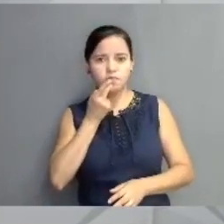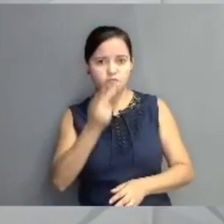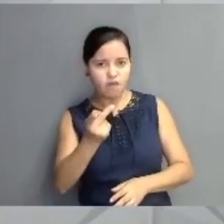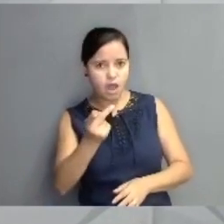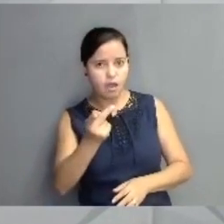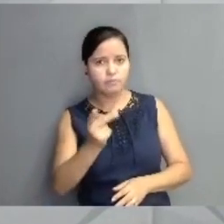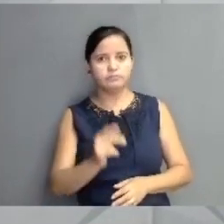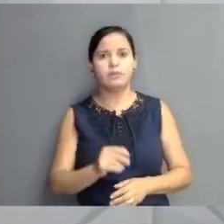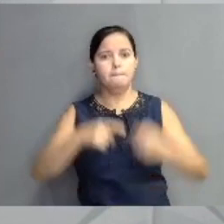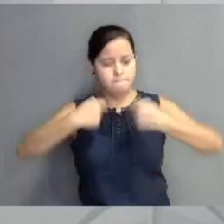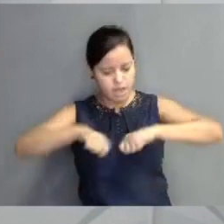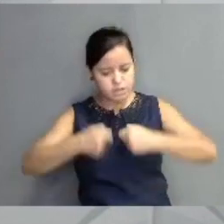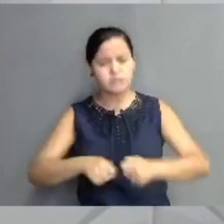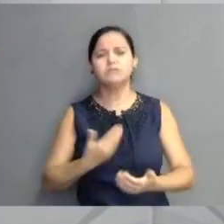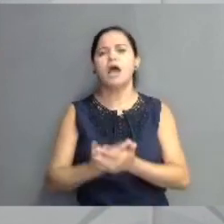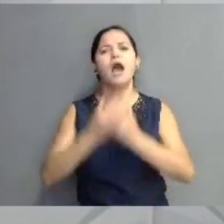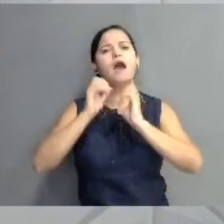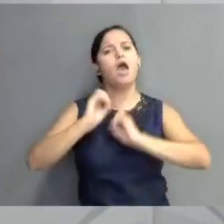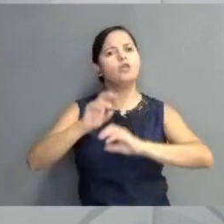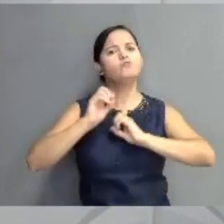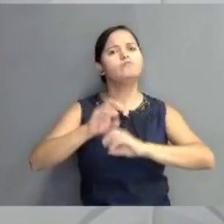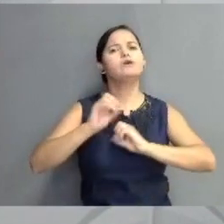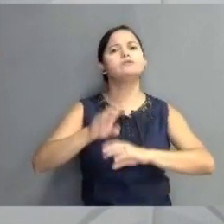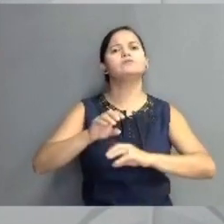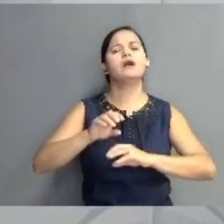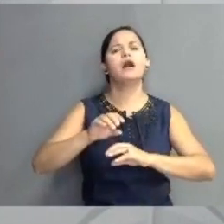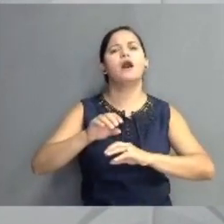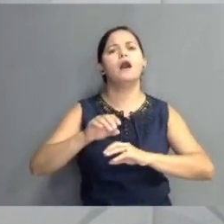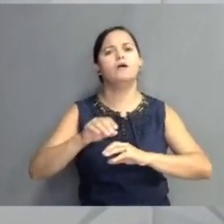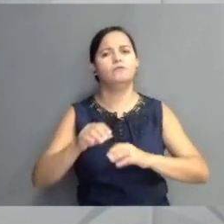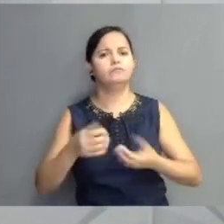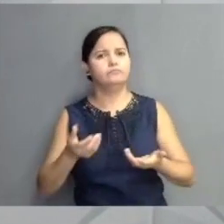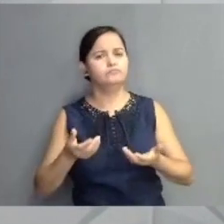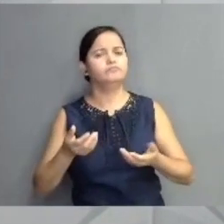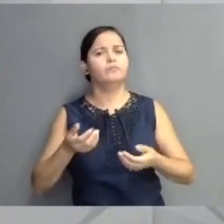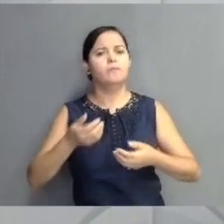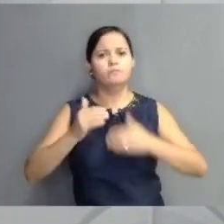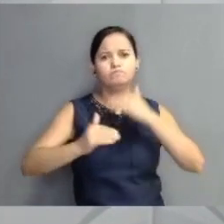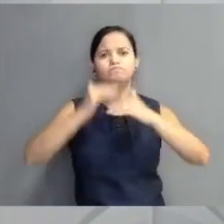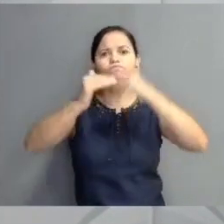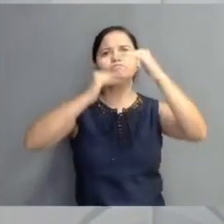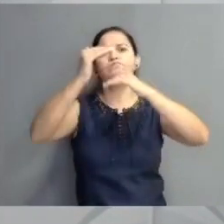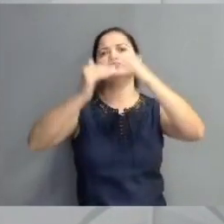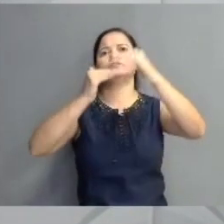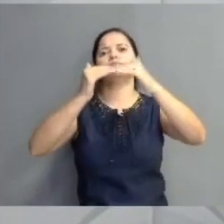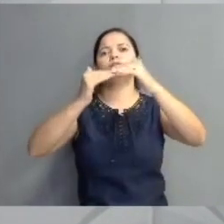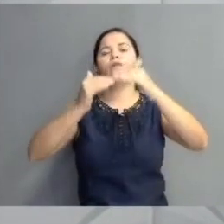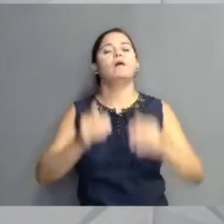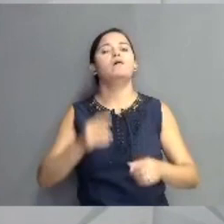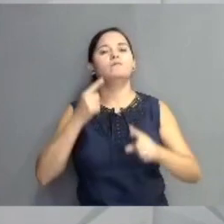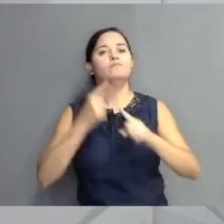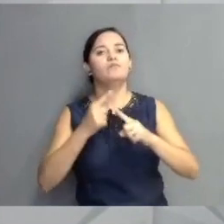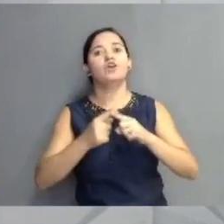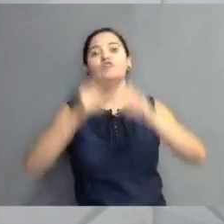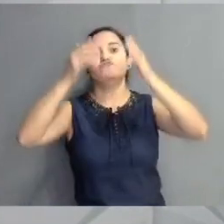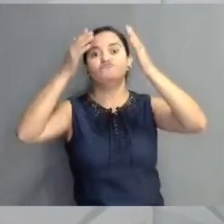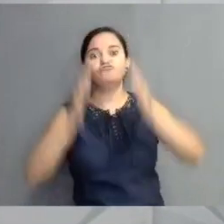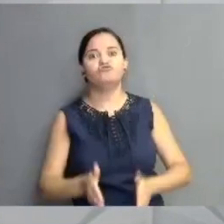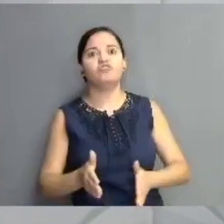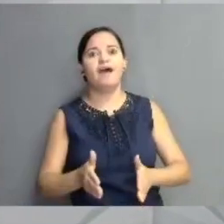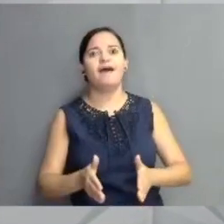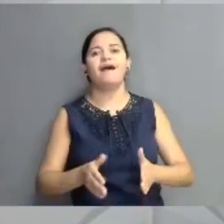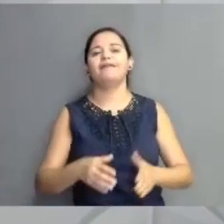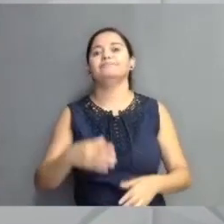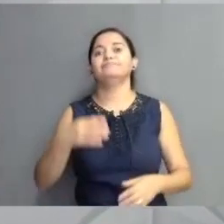preciso investir na educação. Eu não preciso trazer outro argumento. Isso já é notório, já está no senso comum da